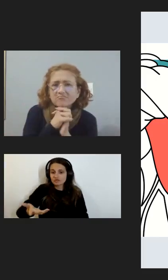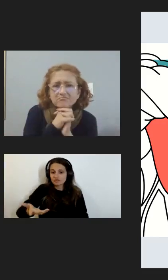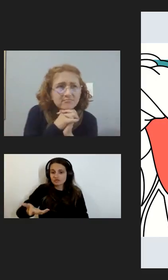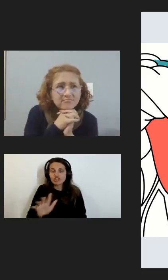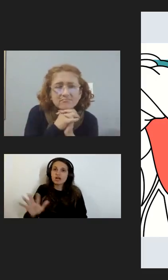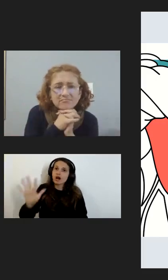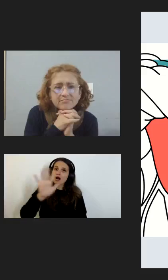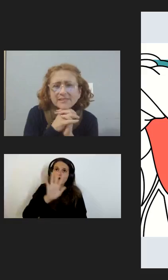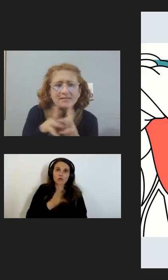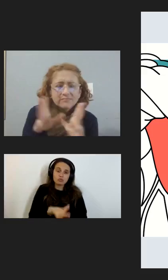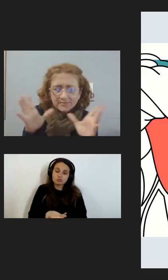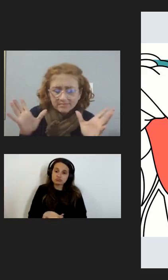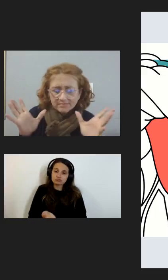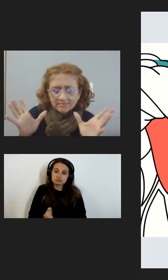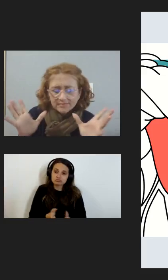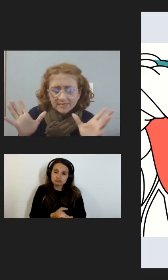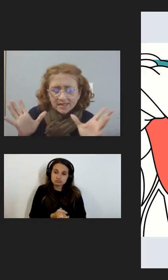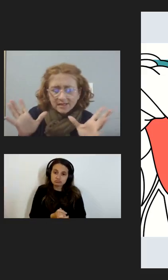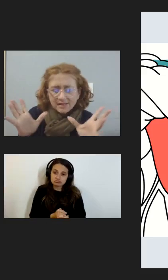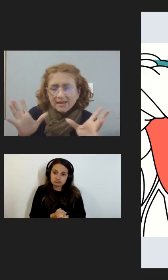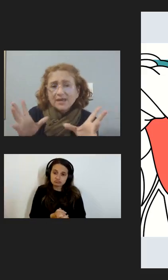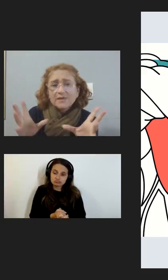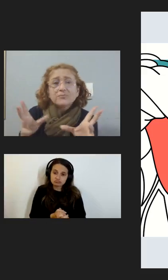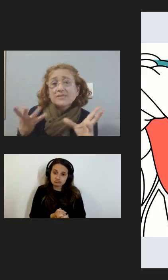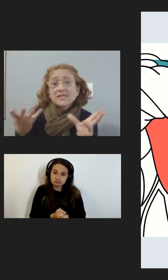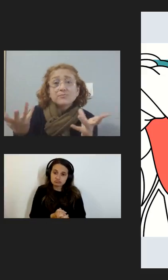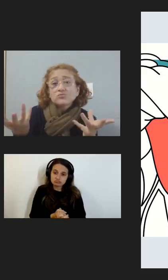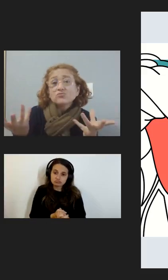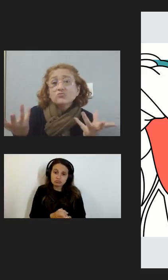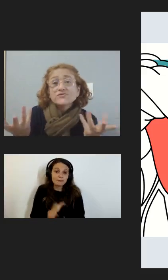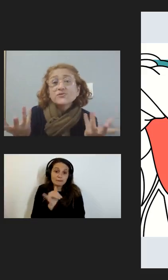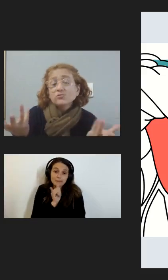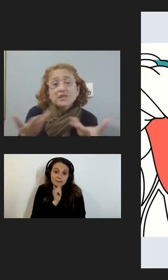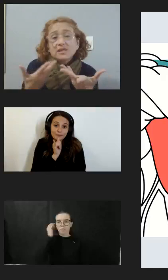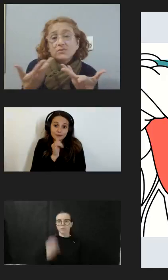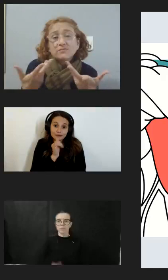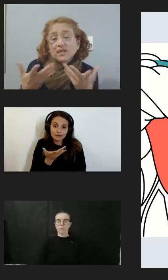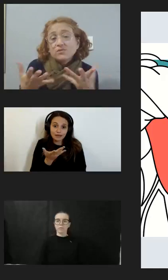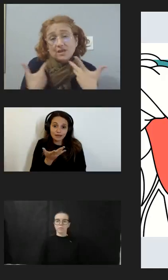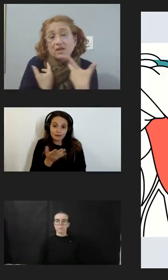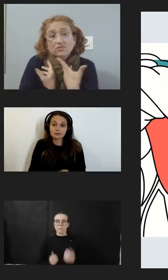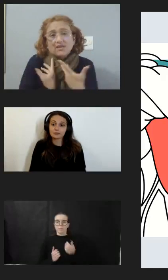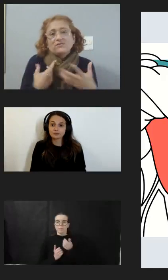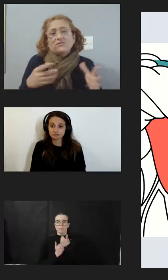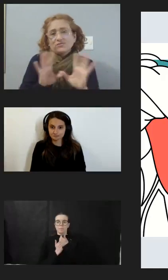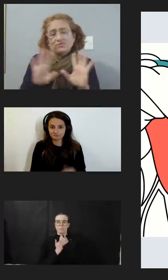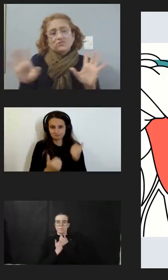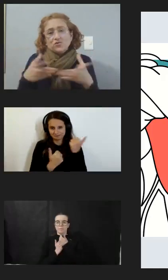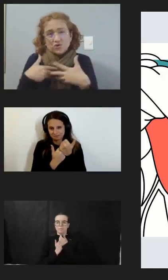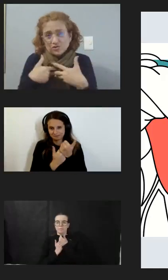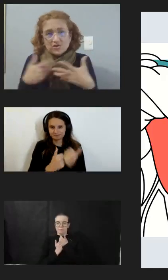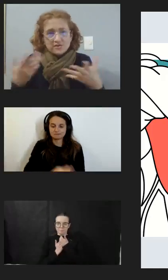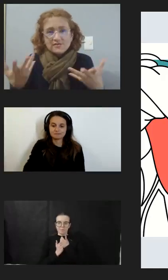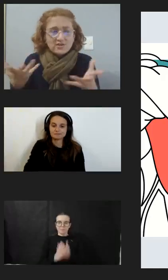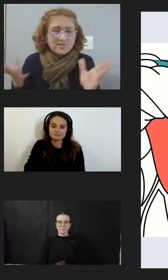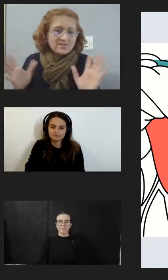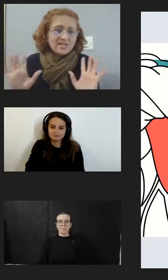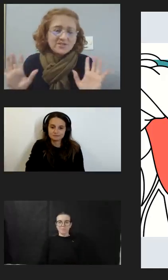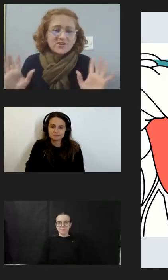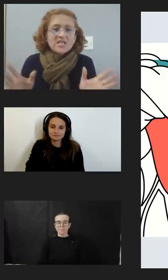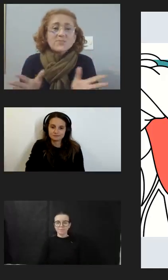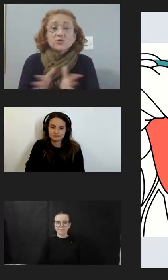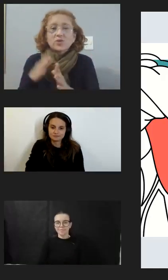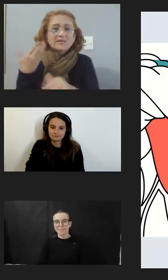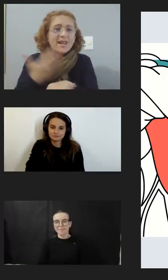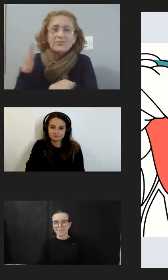pensar, sabe? Por exemplo, né? Eu sou estudante de